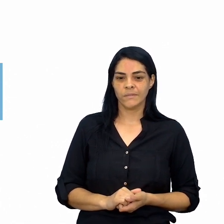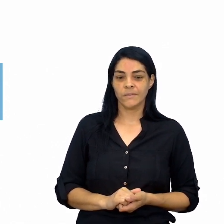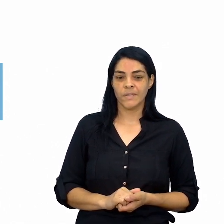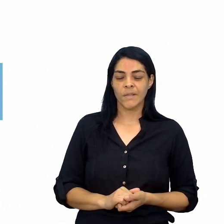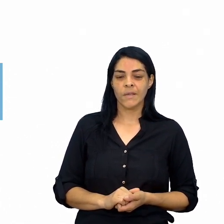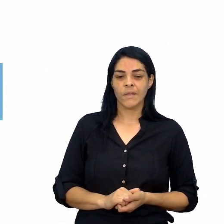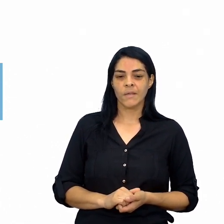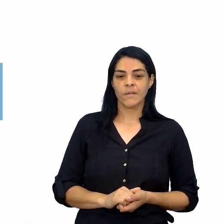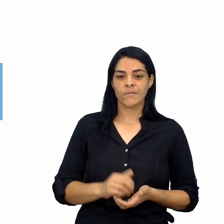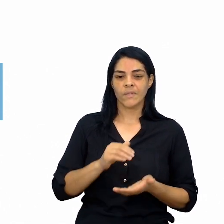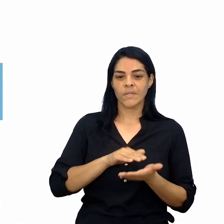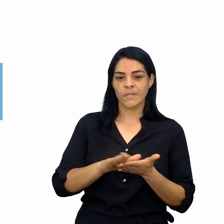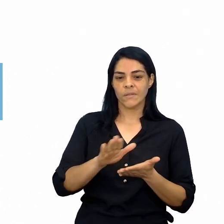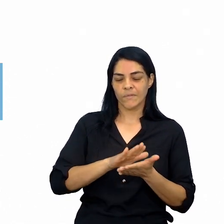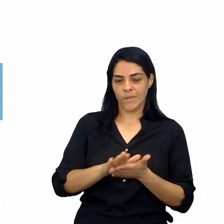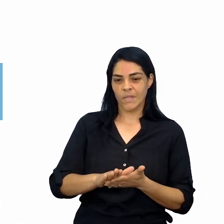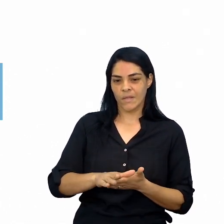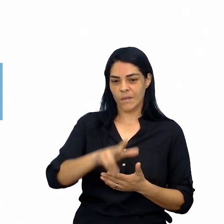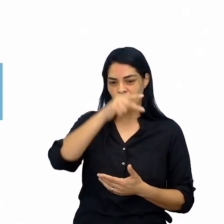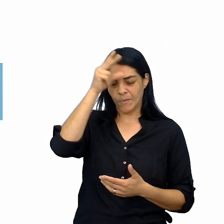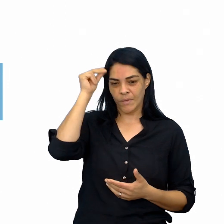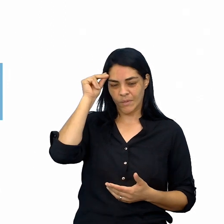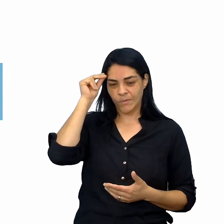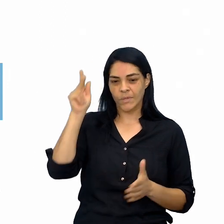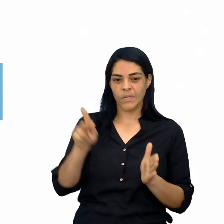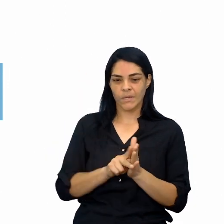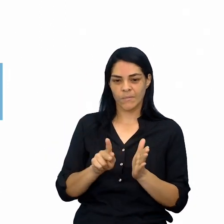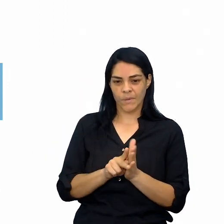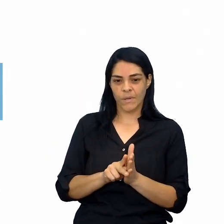será enviada à prefeitura da cidade.